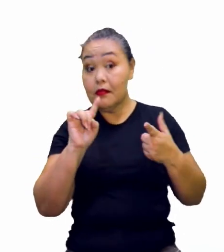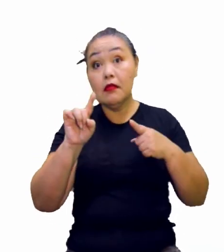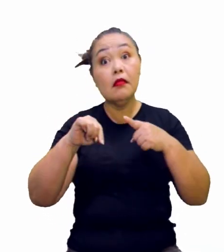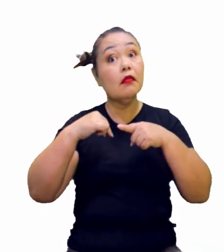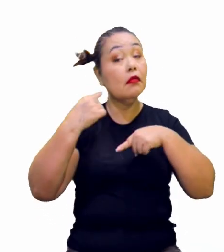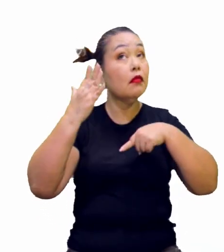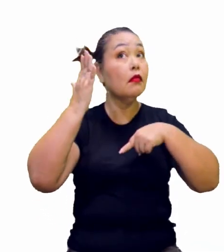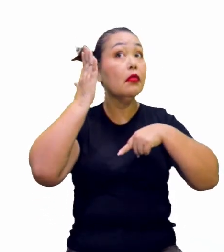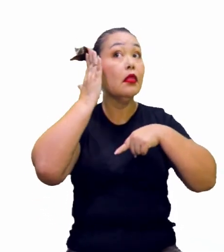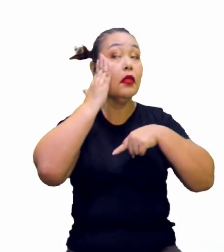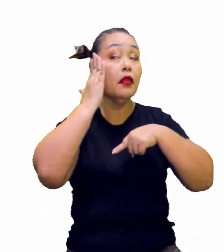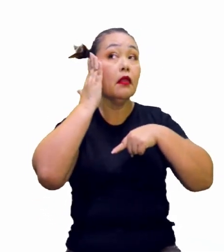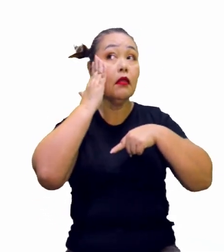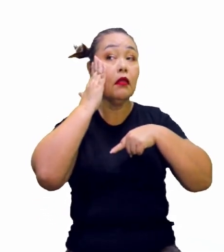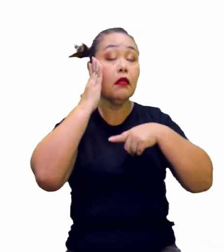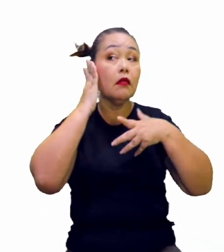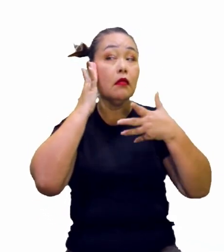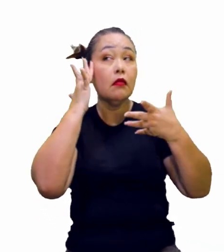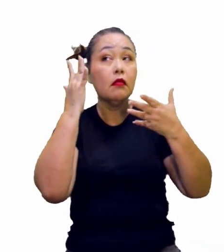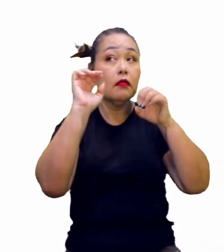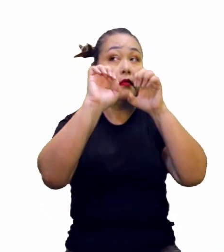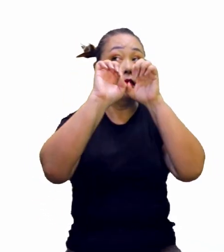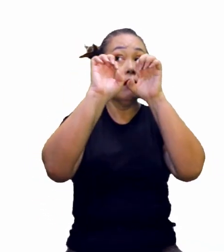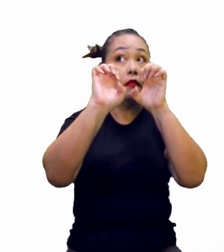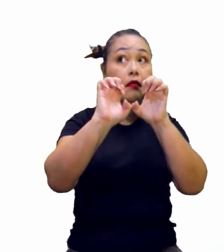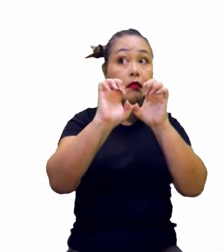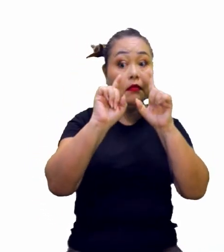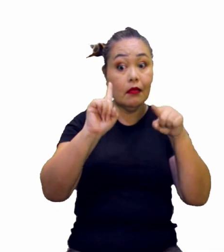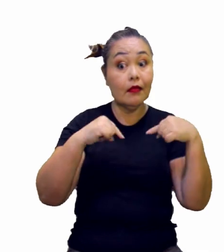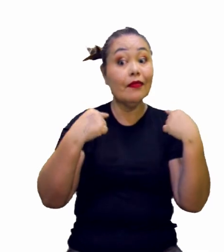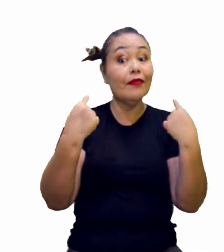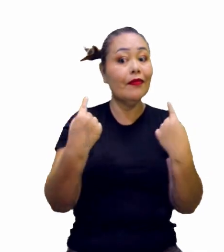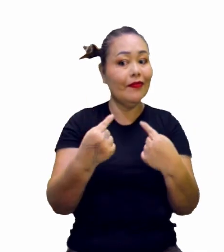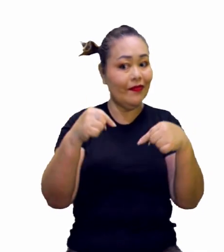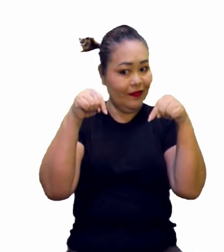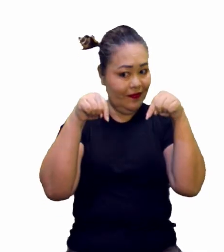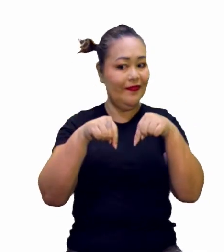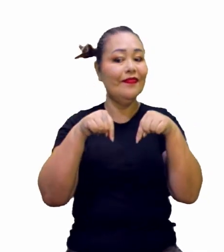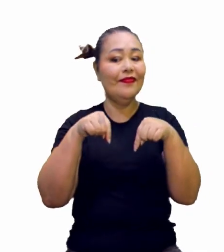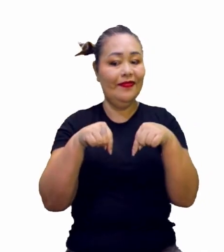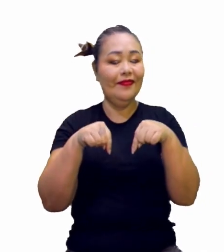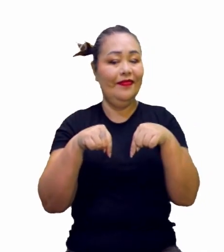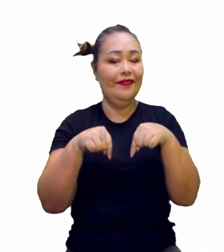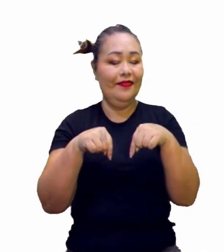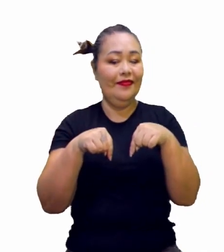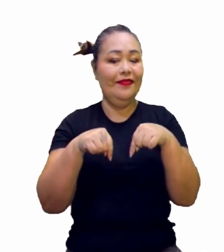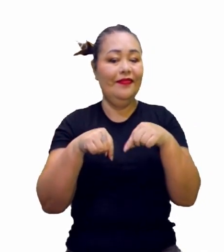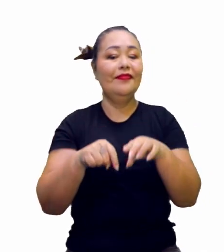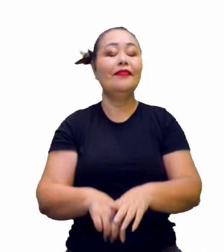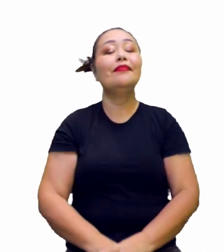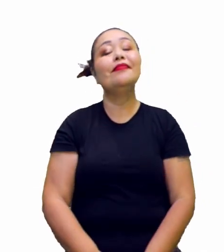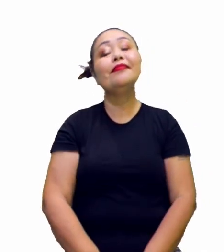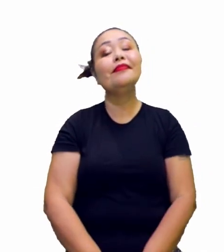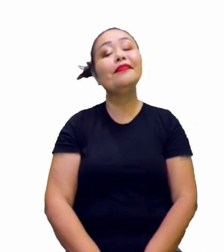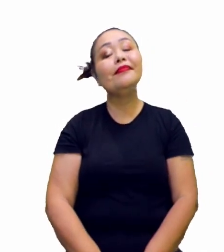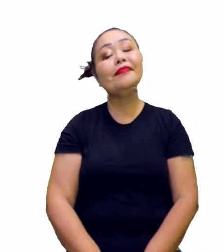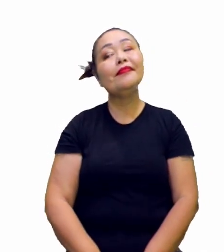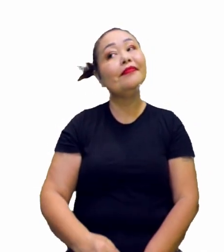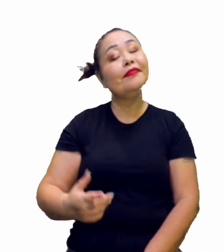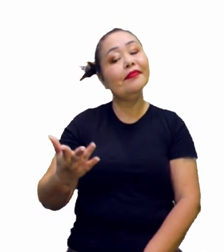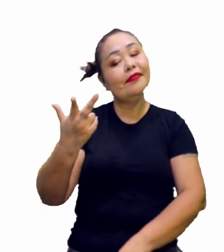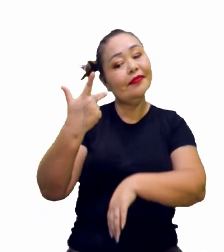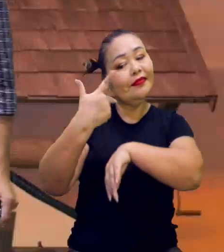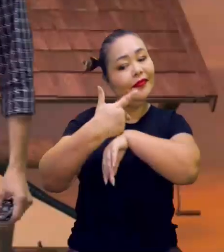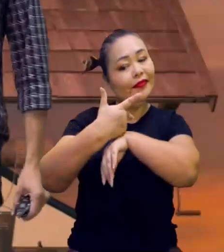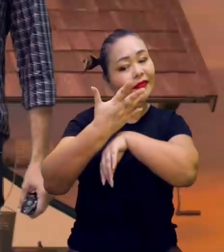compreender qual é a estrutura do nosso bioma. Então, para mim, meu diretor,